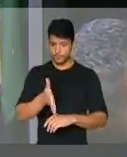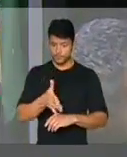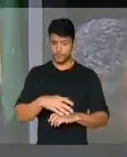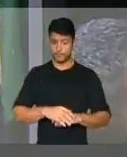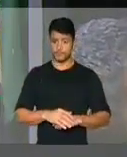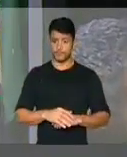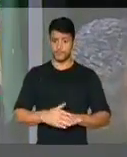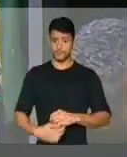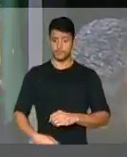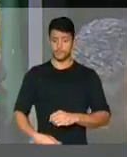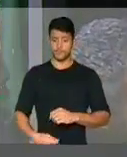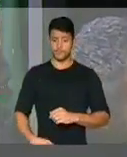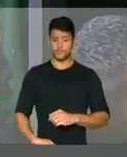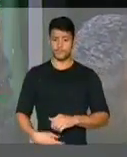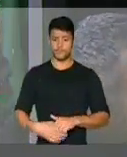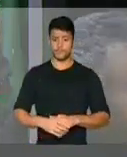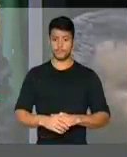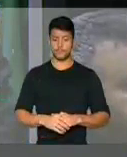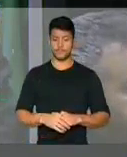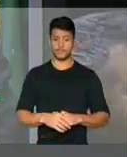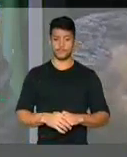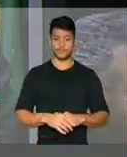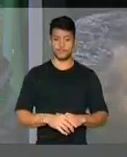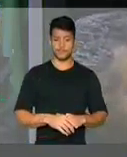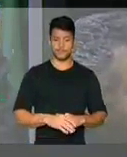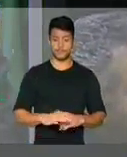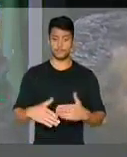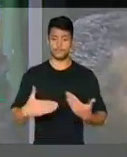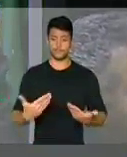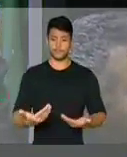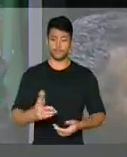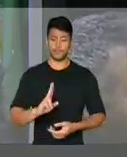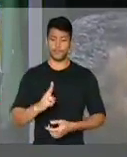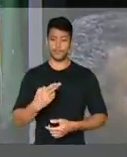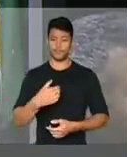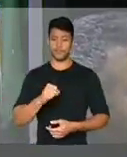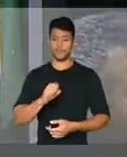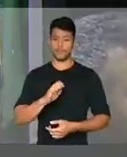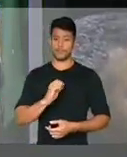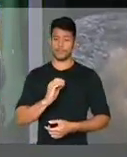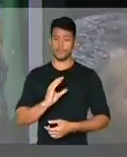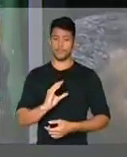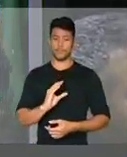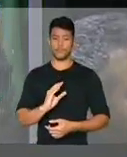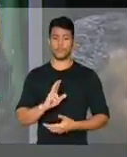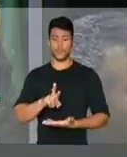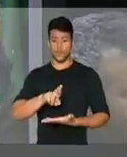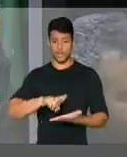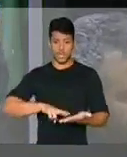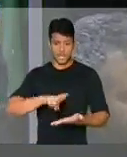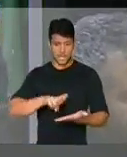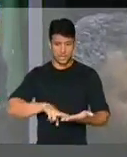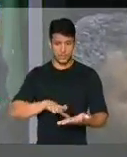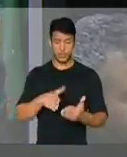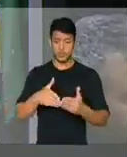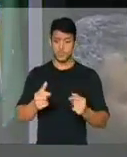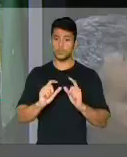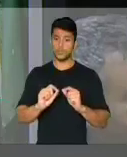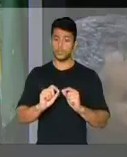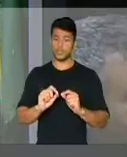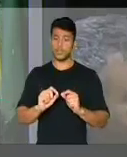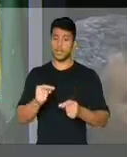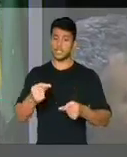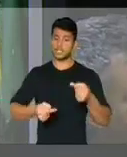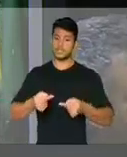do recurso do HSBC, ministro Luiz Felipe Salomão, ponderou que se discutia